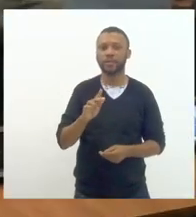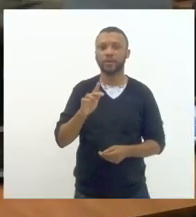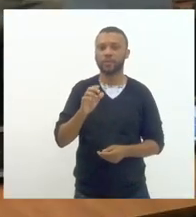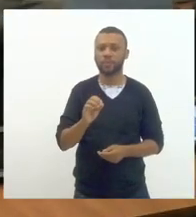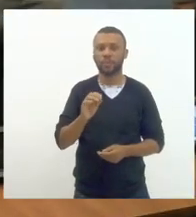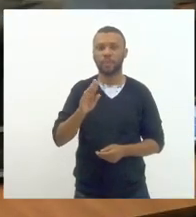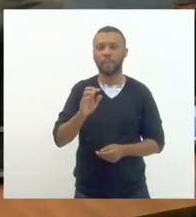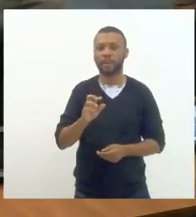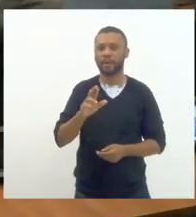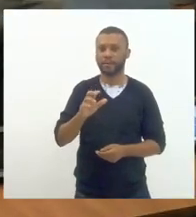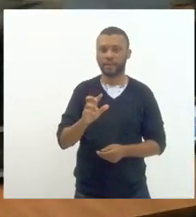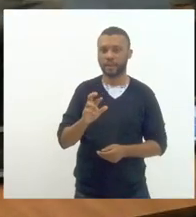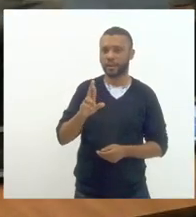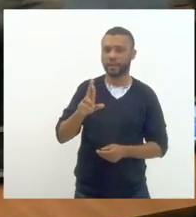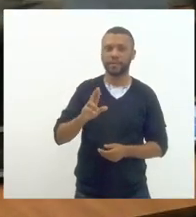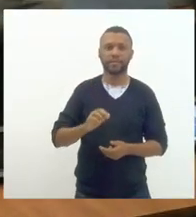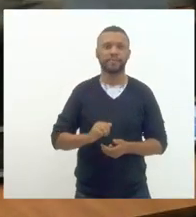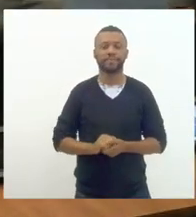deputado